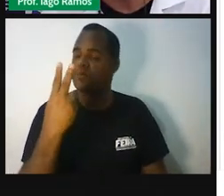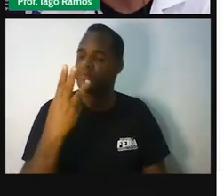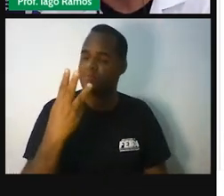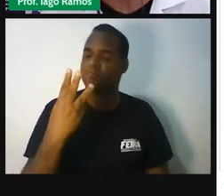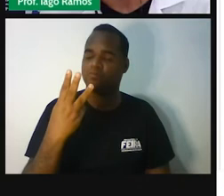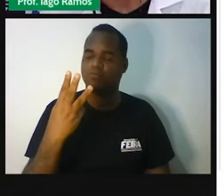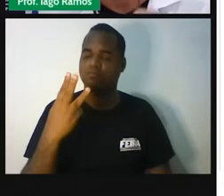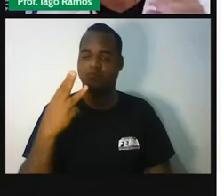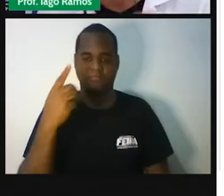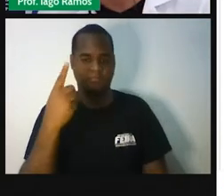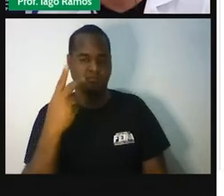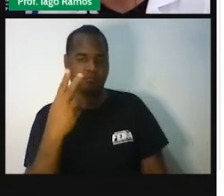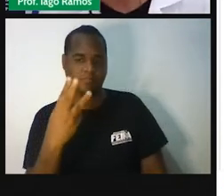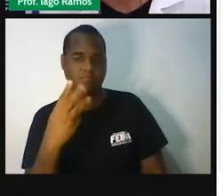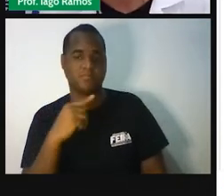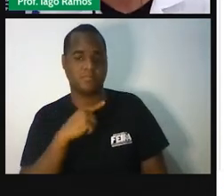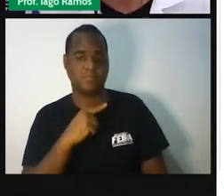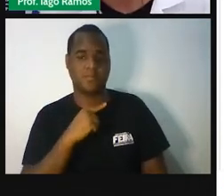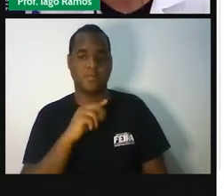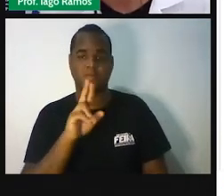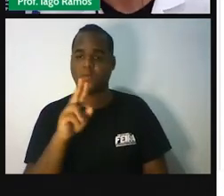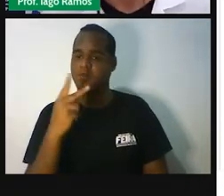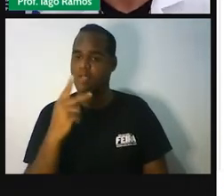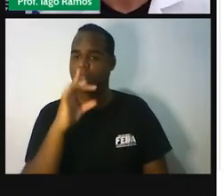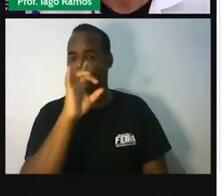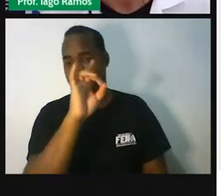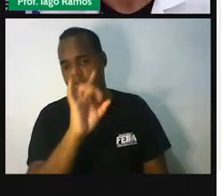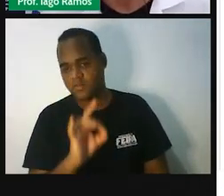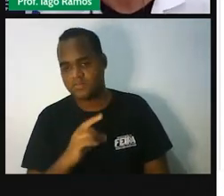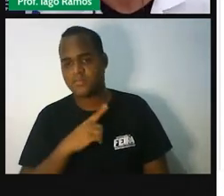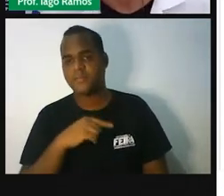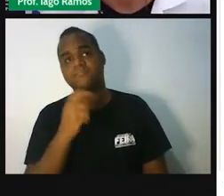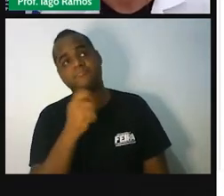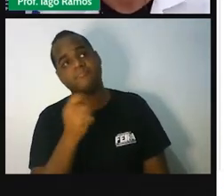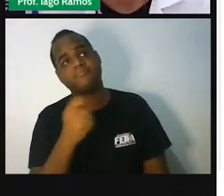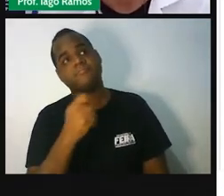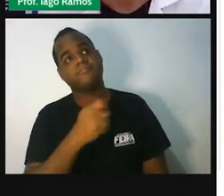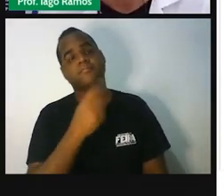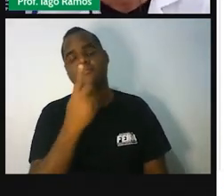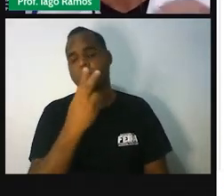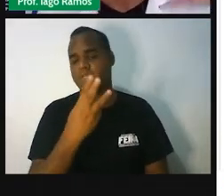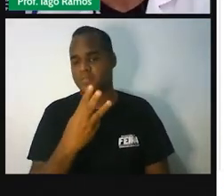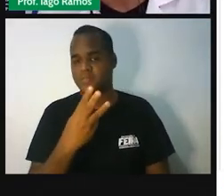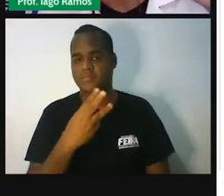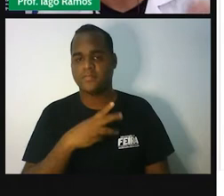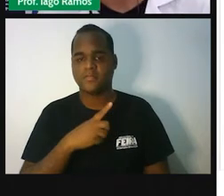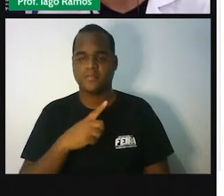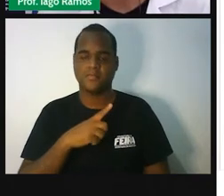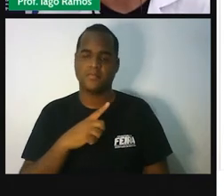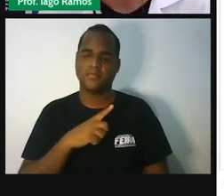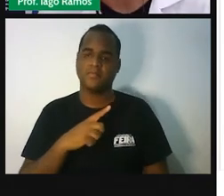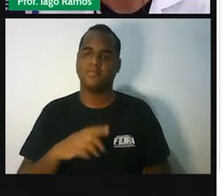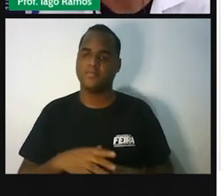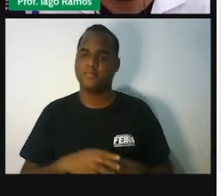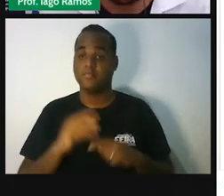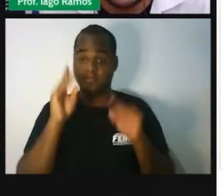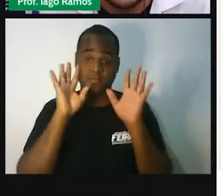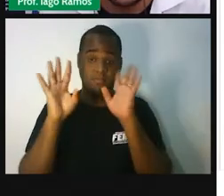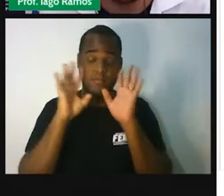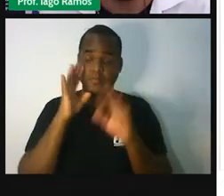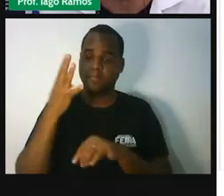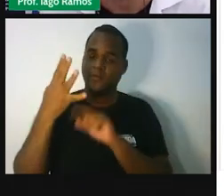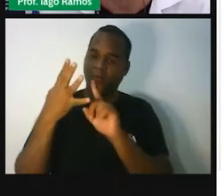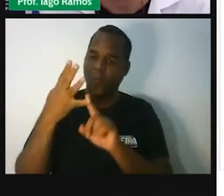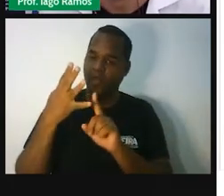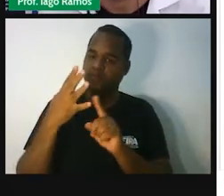bom? Três pipas. Eu dei nome aí para cada pipa, pipa 1, pipa 2 e pipa 3. E vamos imaginar aqui quatro tipos